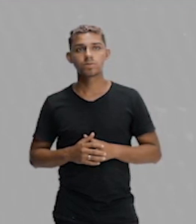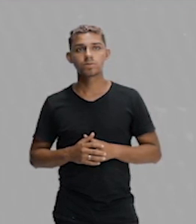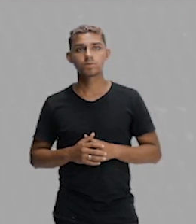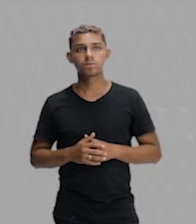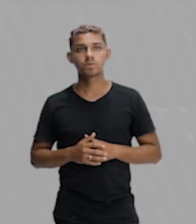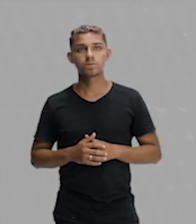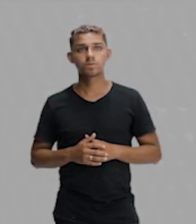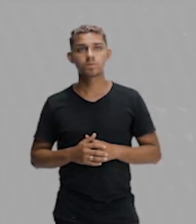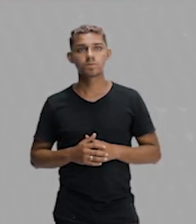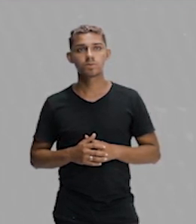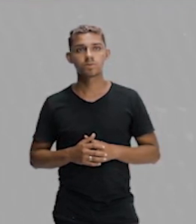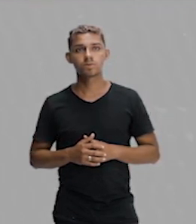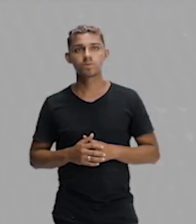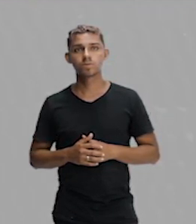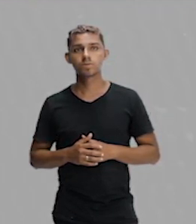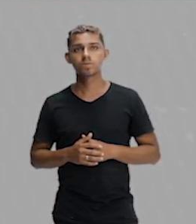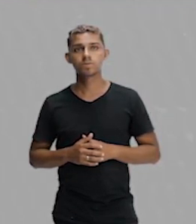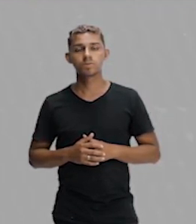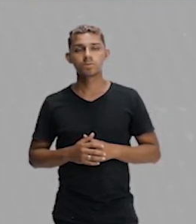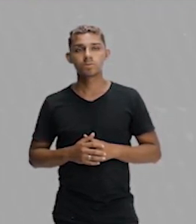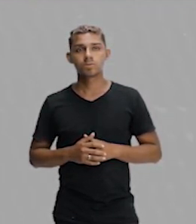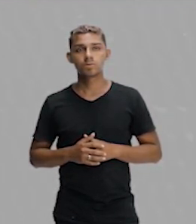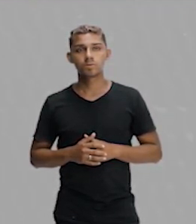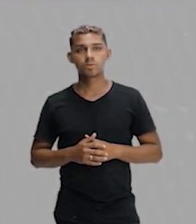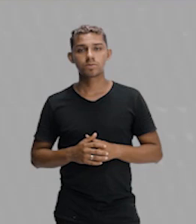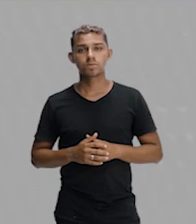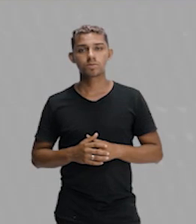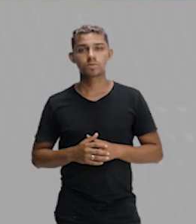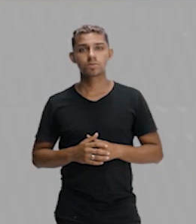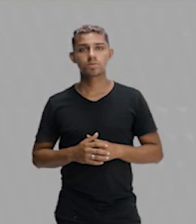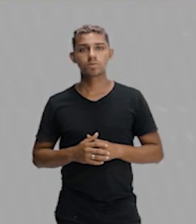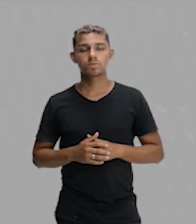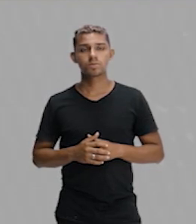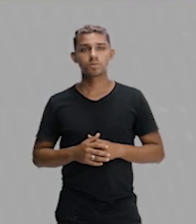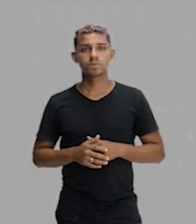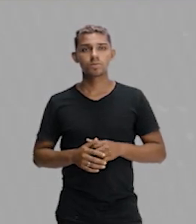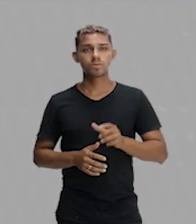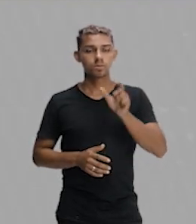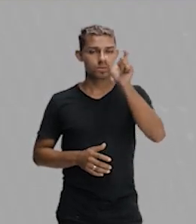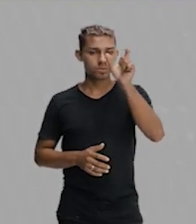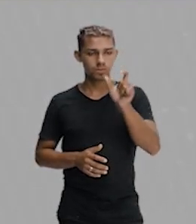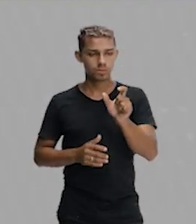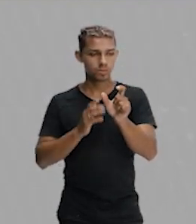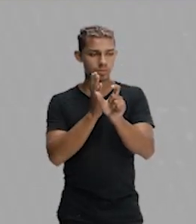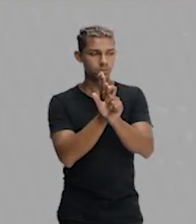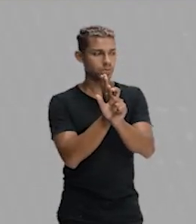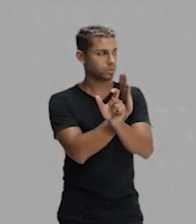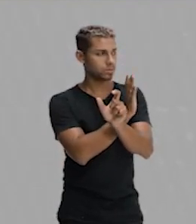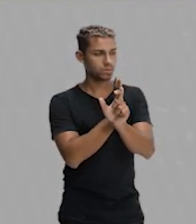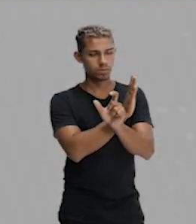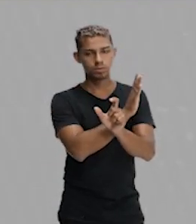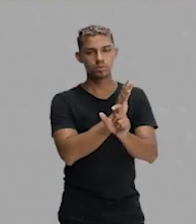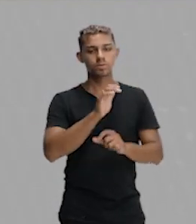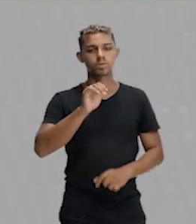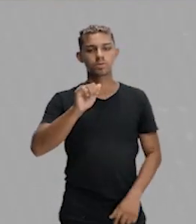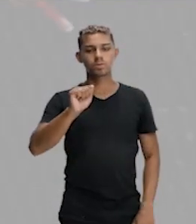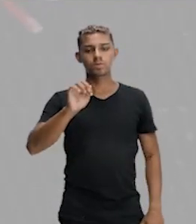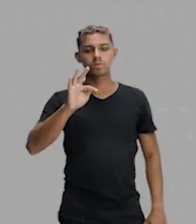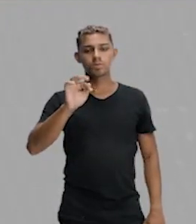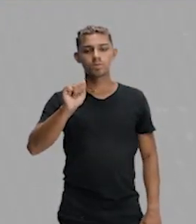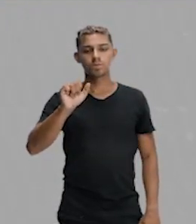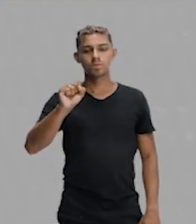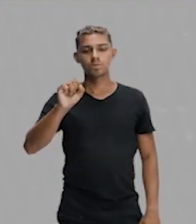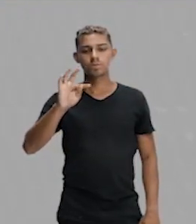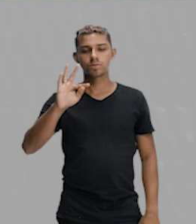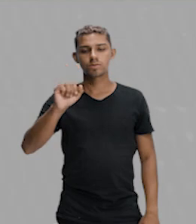né, um campo positivo de afastamento a partir daquele ponto. Já a placa 2,